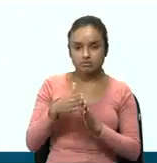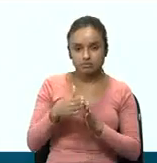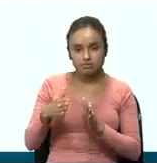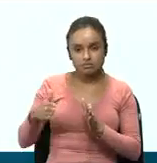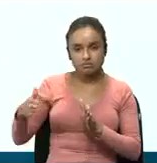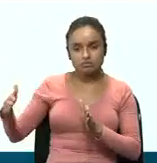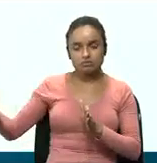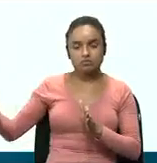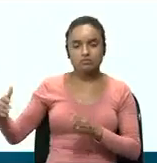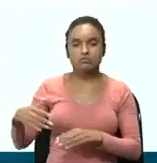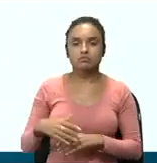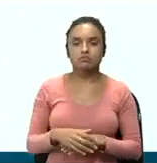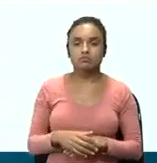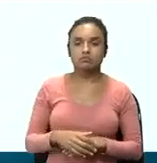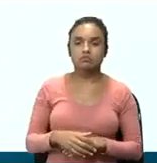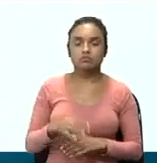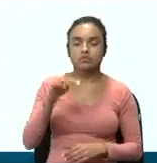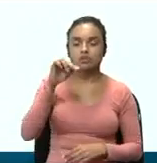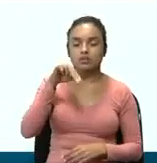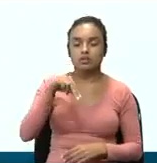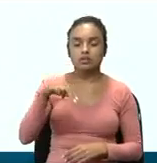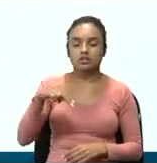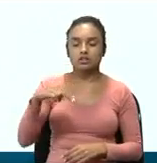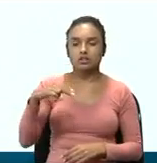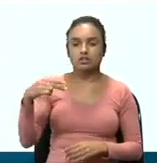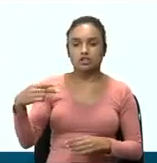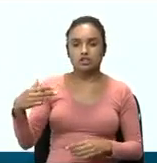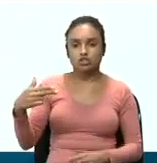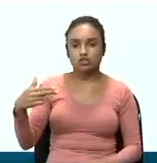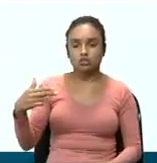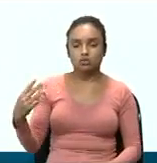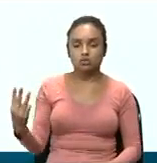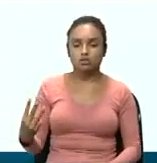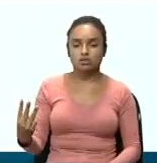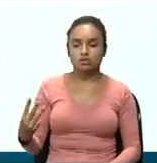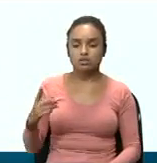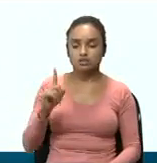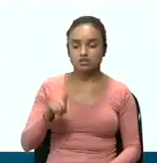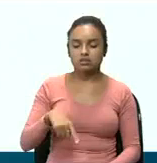aqui? Com n igual a 3. 16